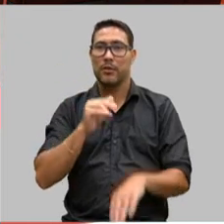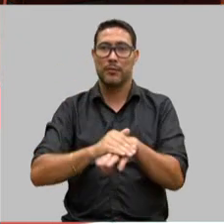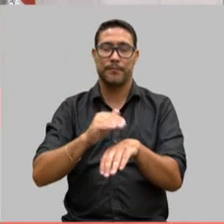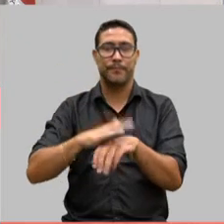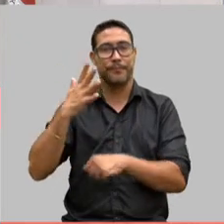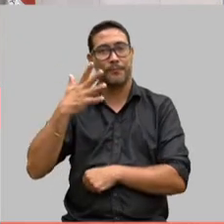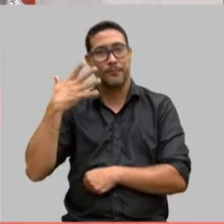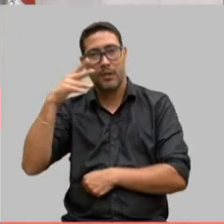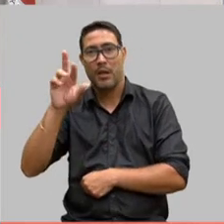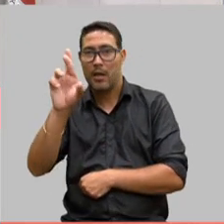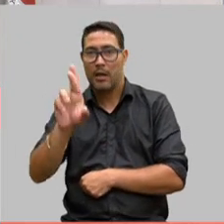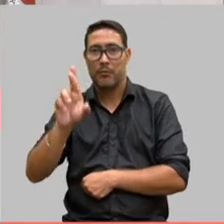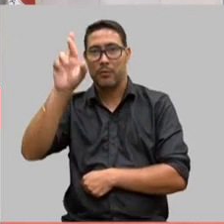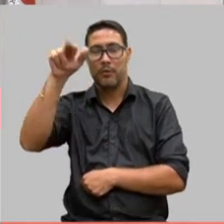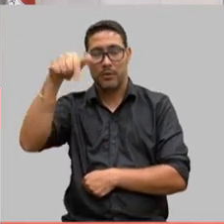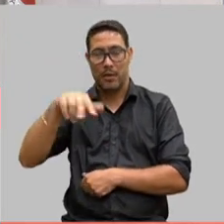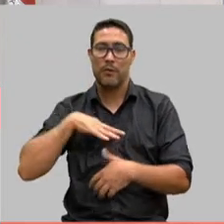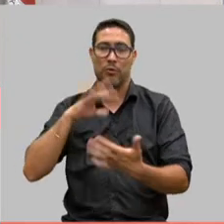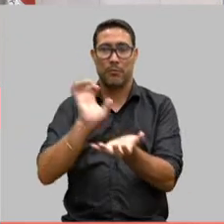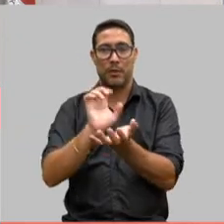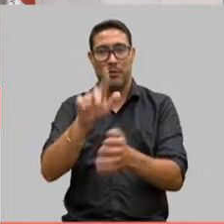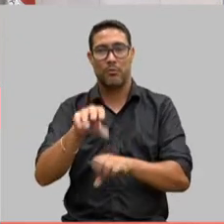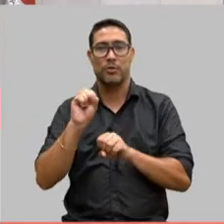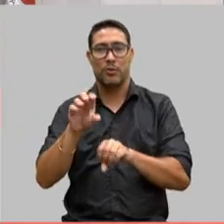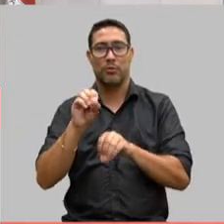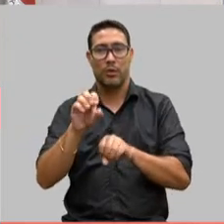comissão de educação aqui da casa.